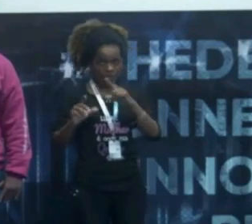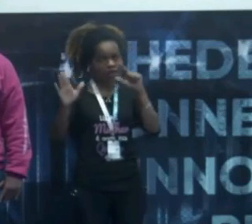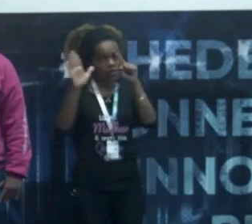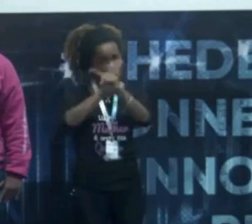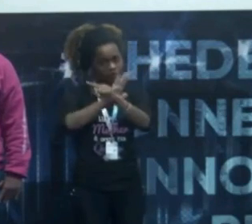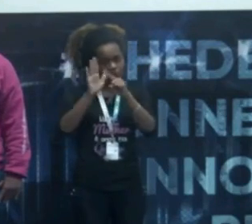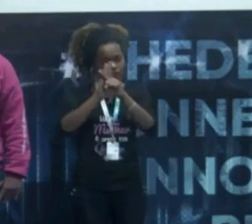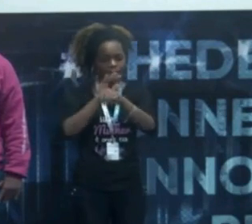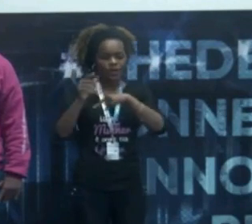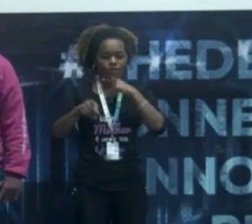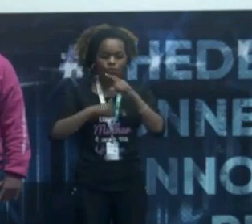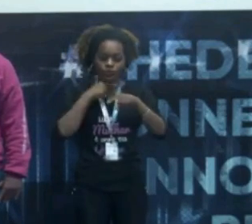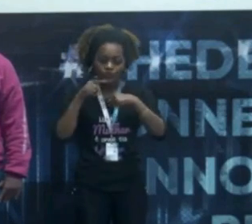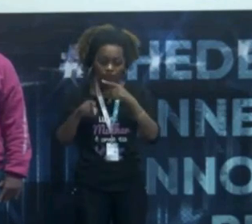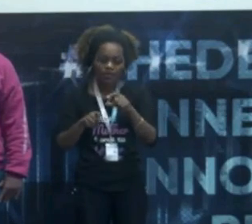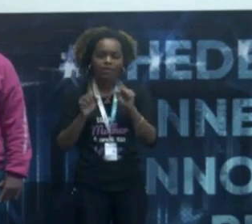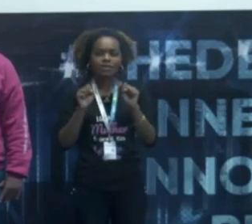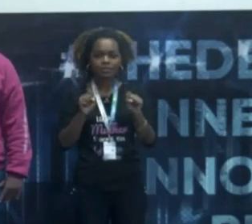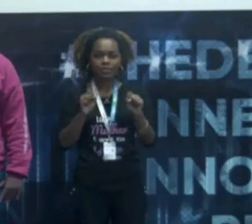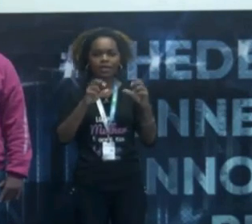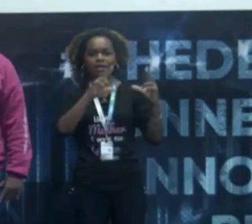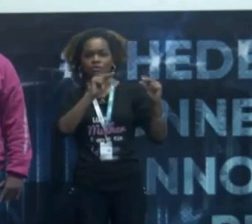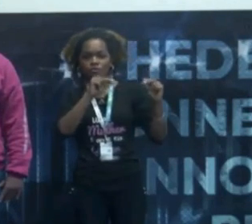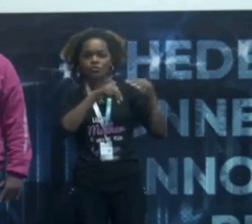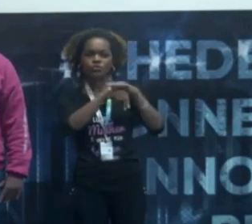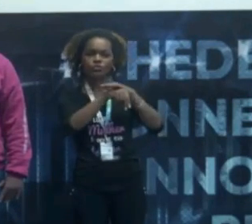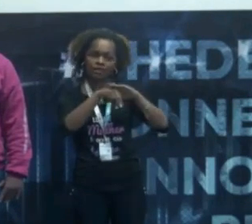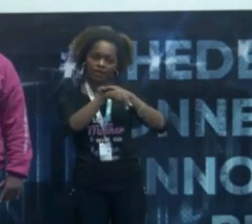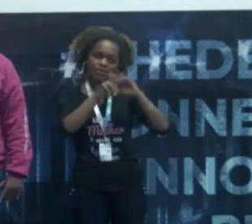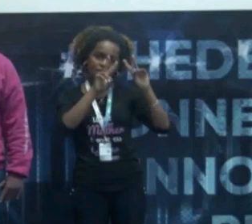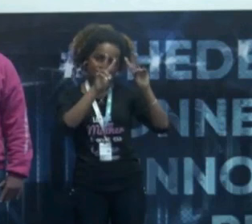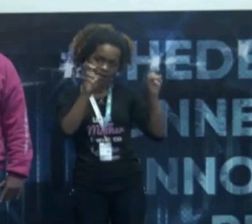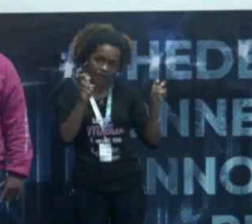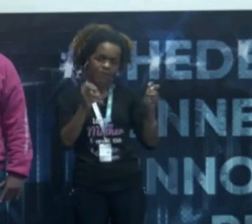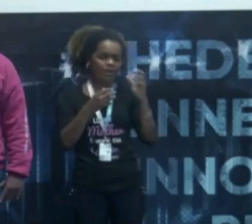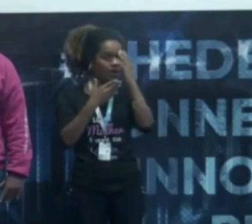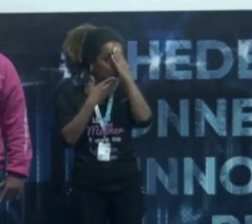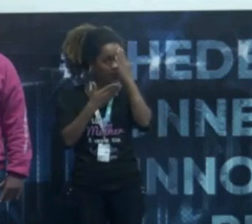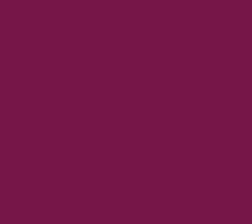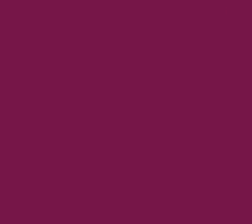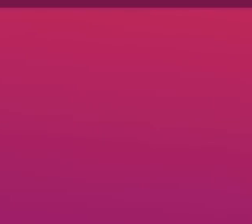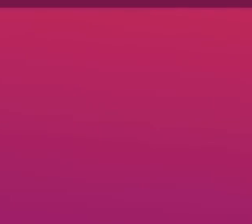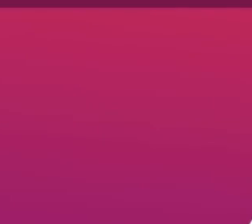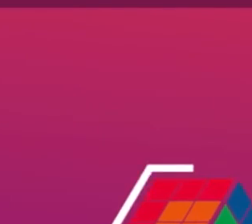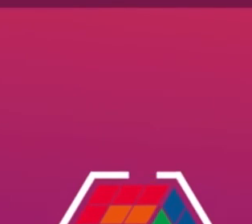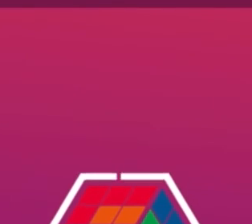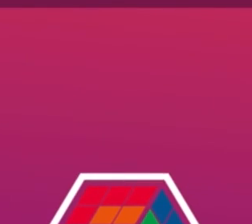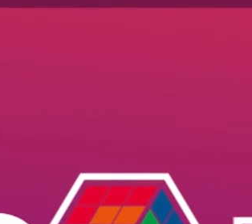dúvida, discutir algum tema com vocês, tá bom? Muito obrigado